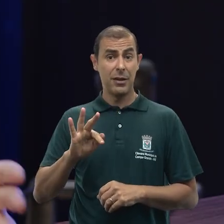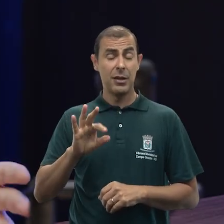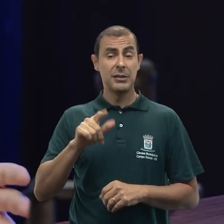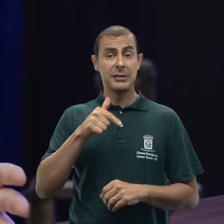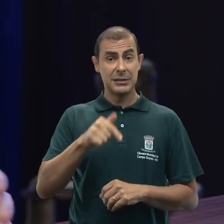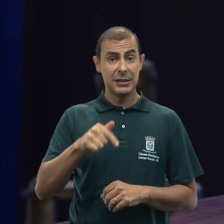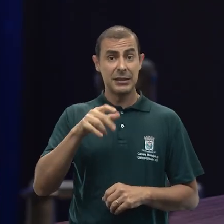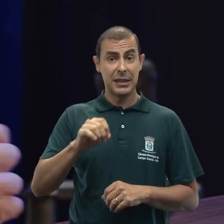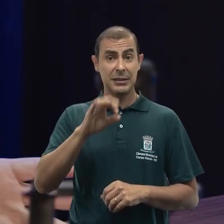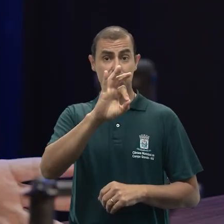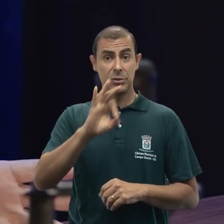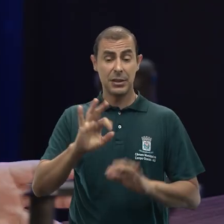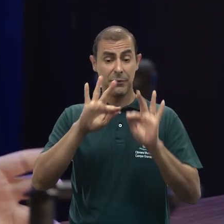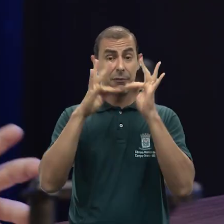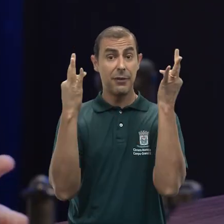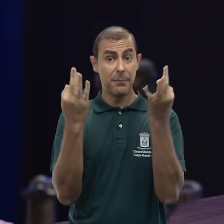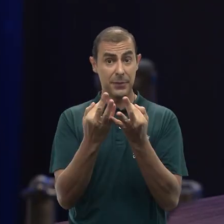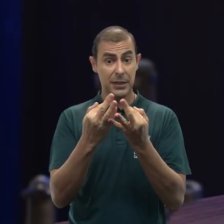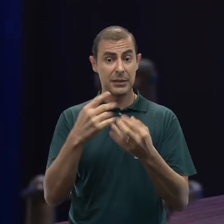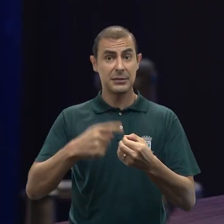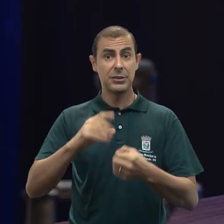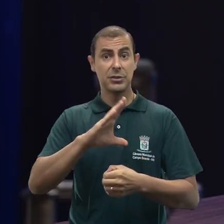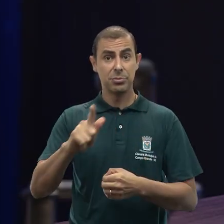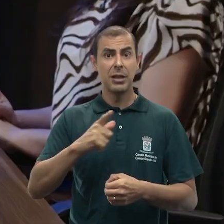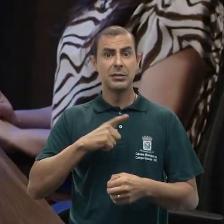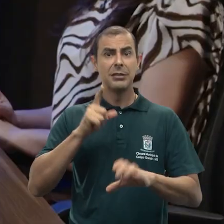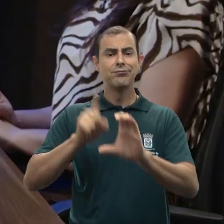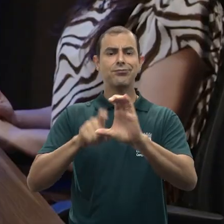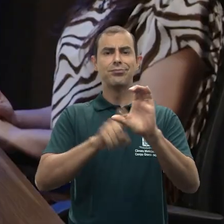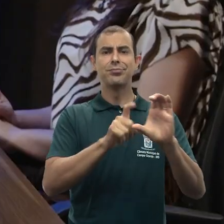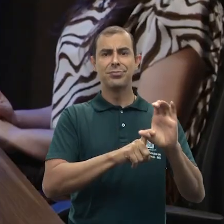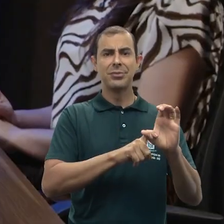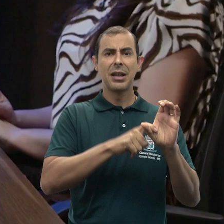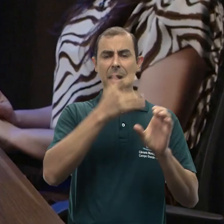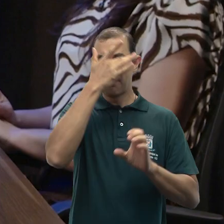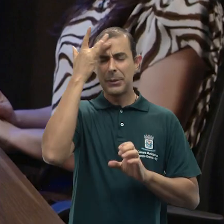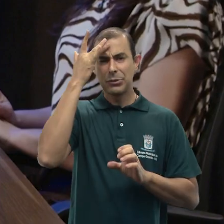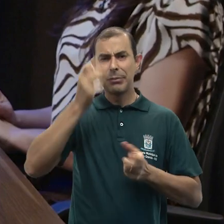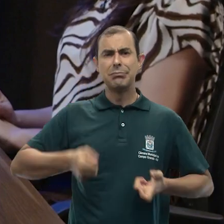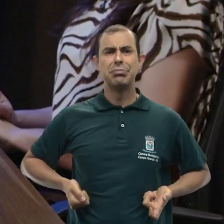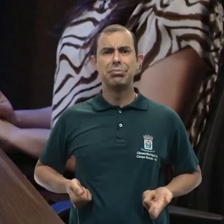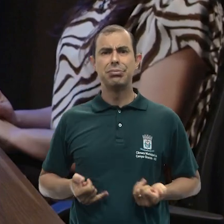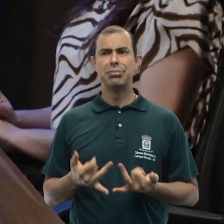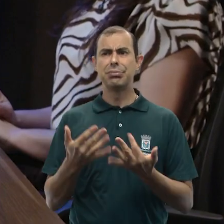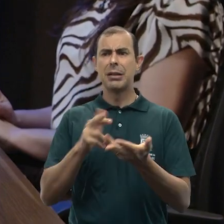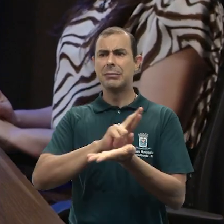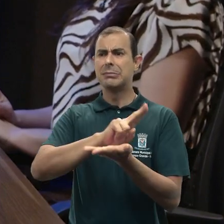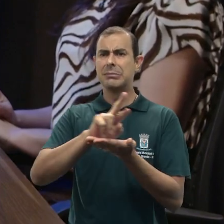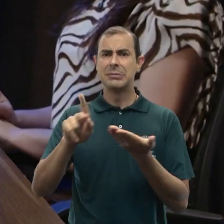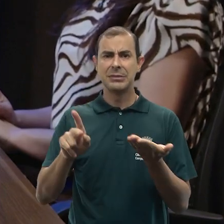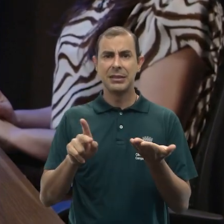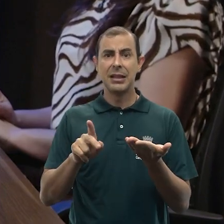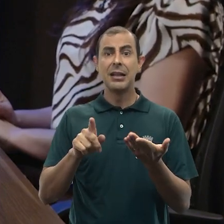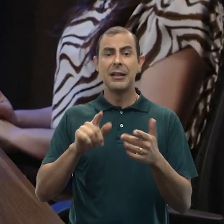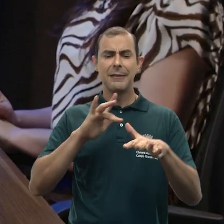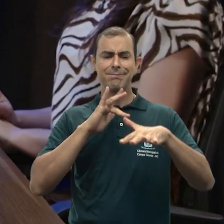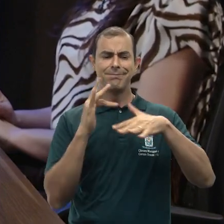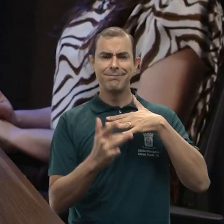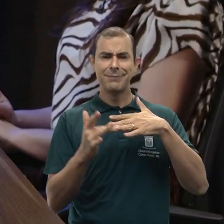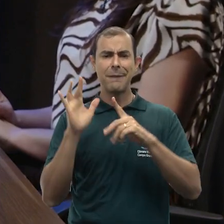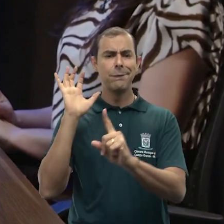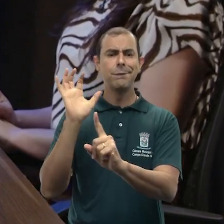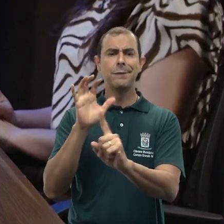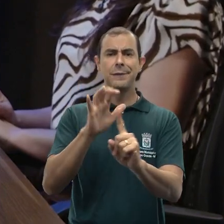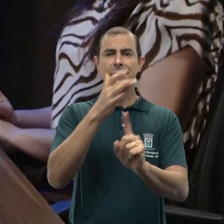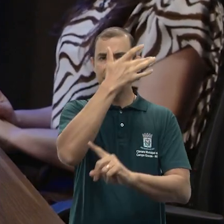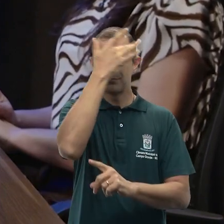geração de pessoas que querem comprar o que não precisa, com dinheiro que não tem, para agradar quem não conhece. O efeito das redes sociais invadindo a vida dos jovens, até